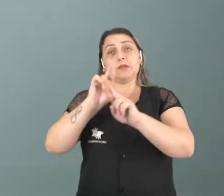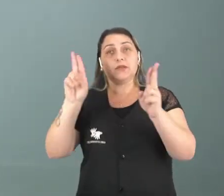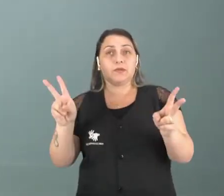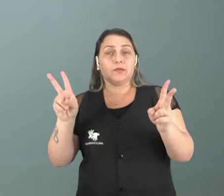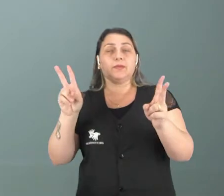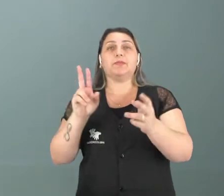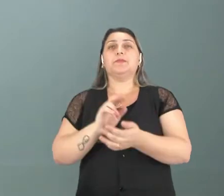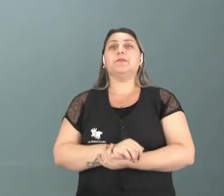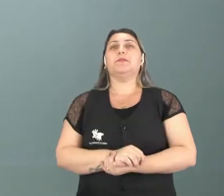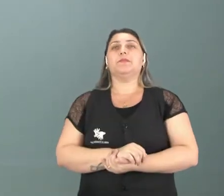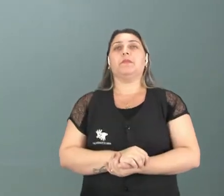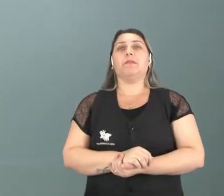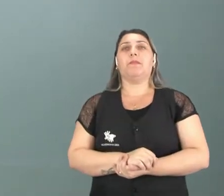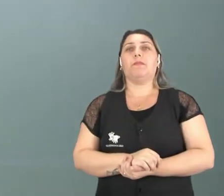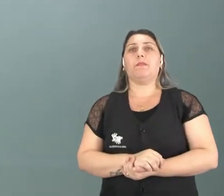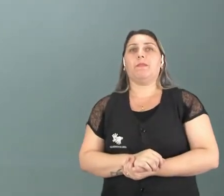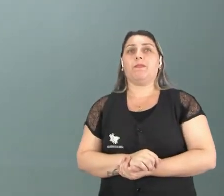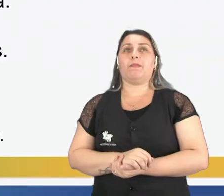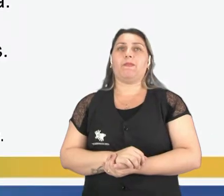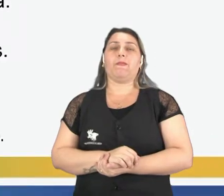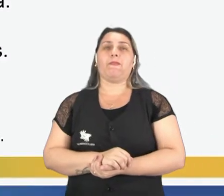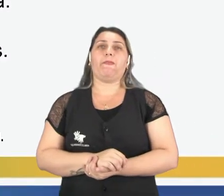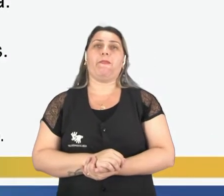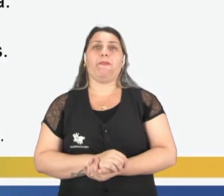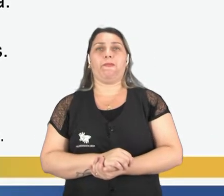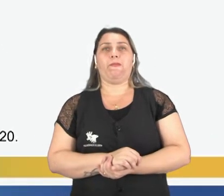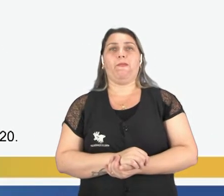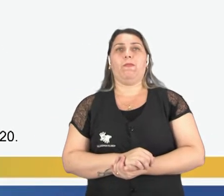diferença. Vamos lá, continuando aí na tela comigo.